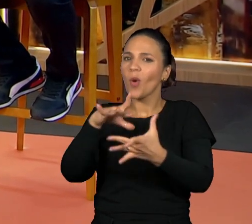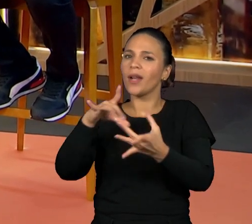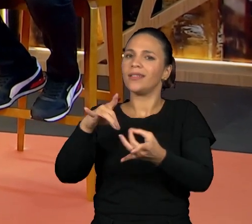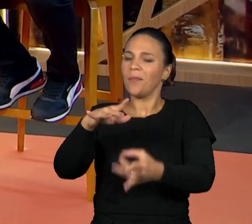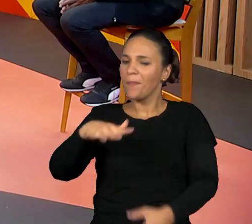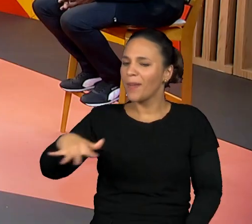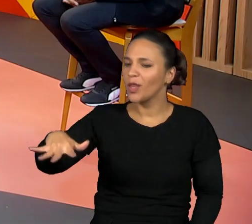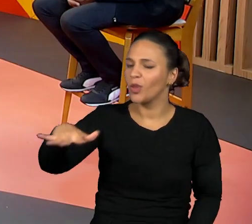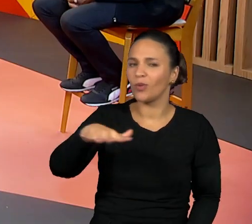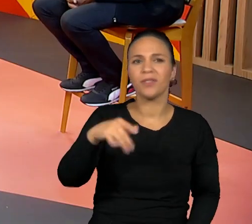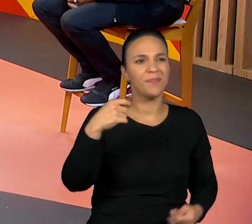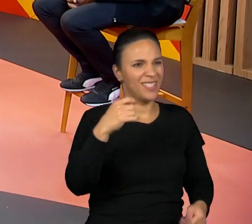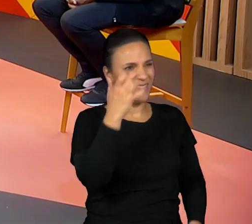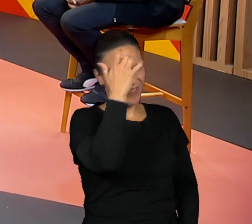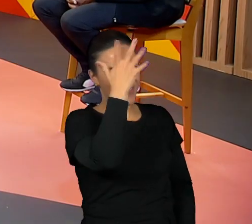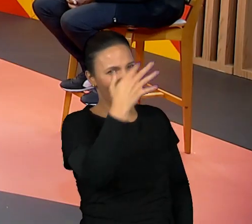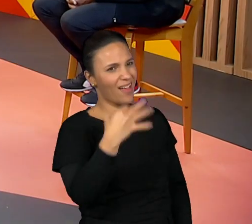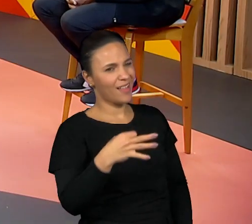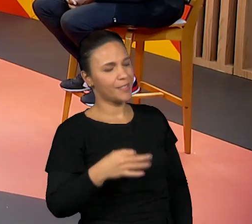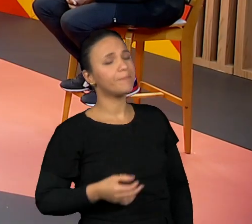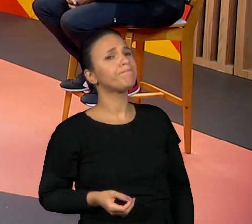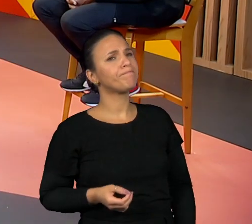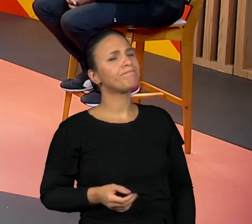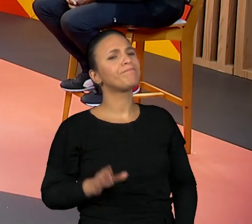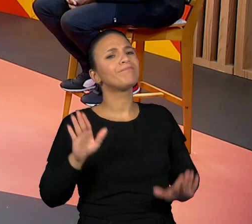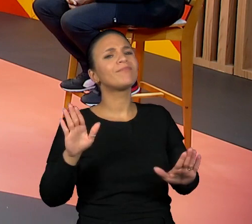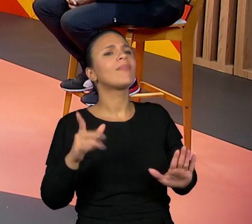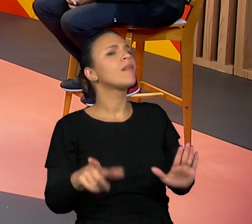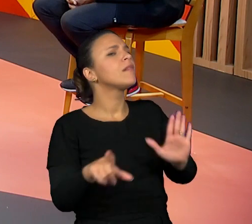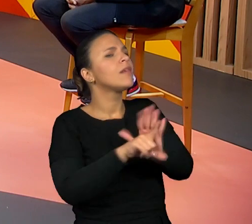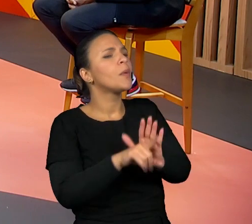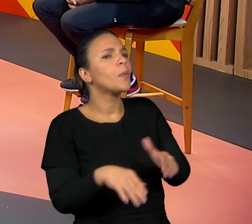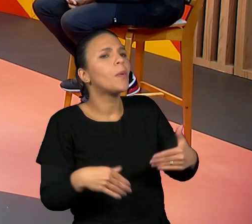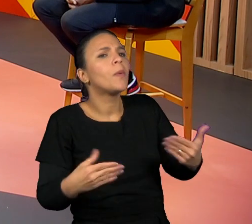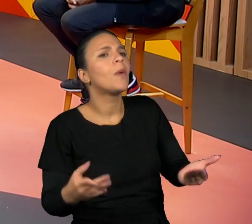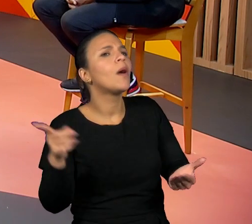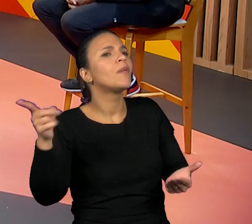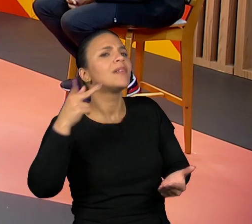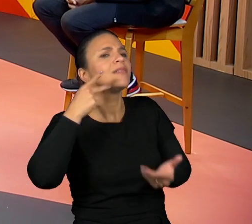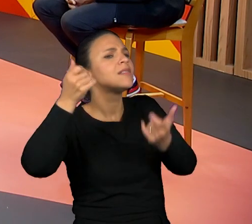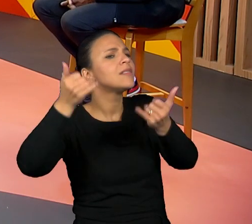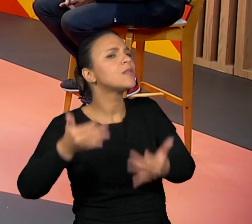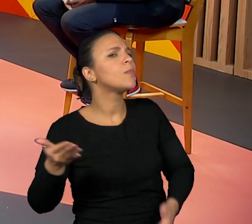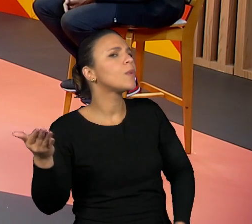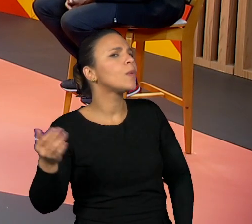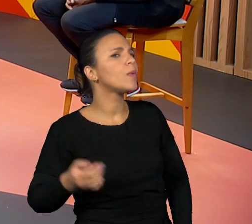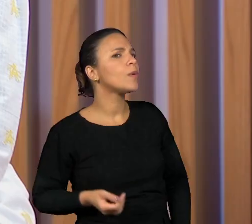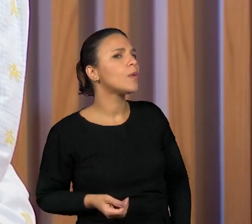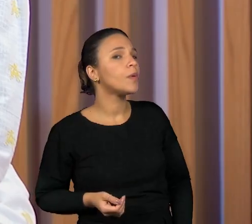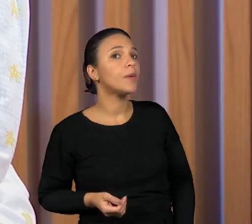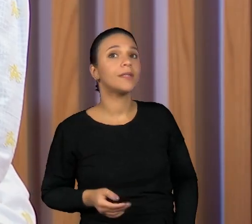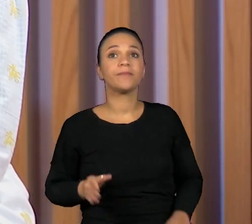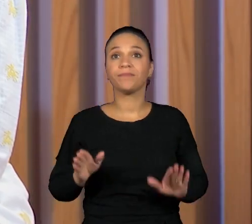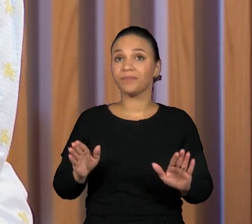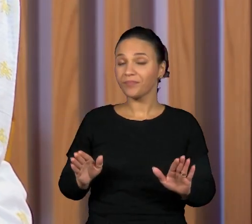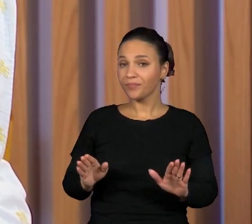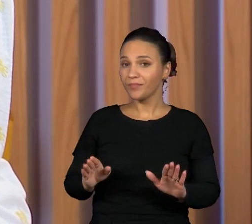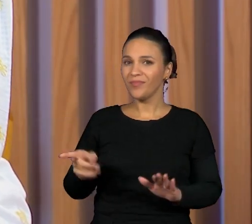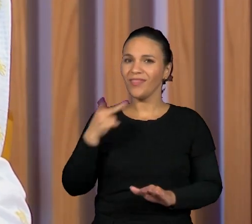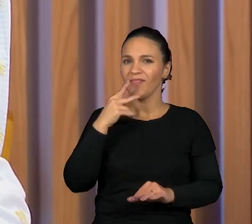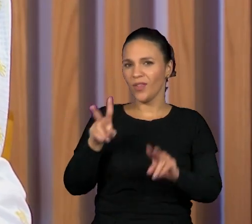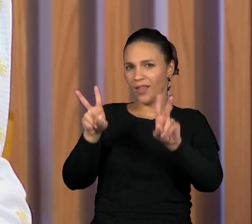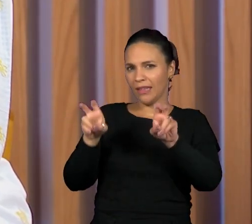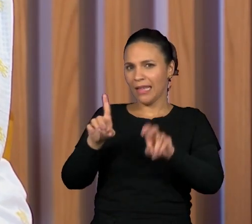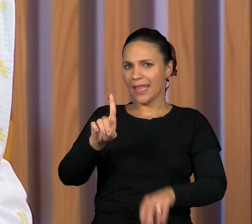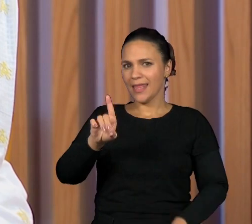Precisa facilitar, né? Érica, e que legislações são essas que o Claudinei está falando? Acho que na linha da democratização